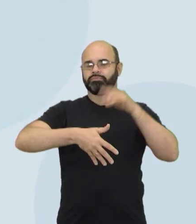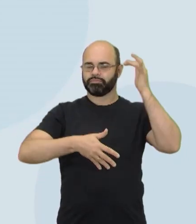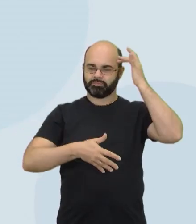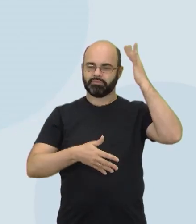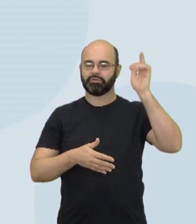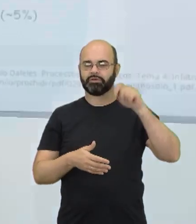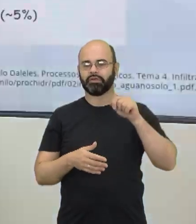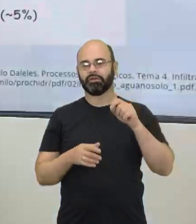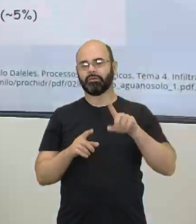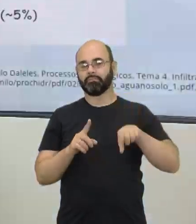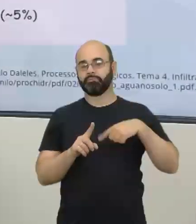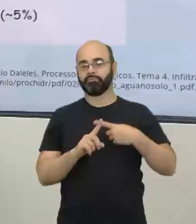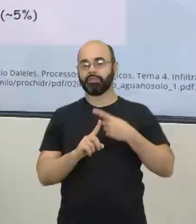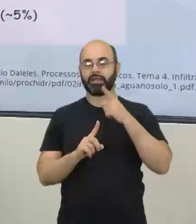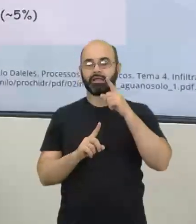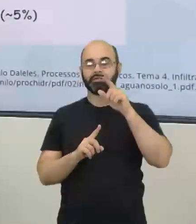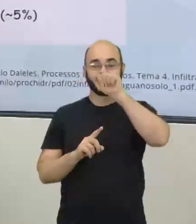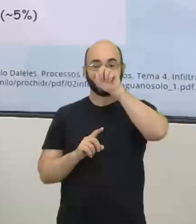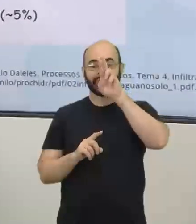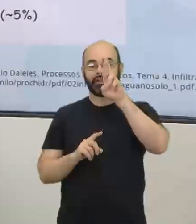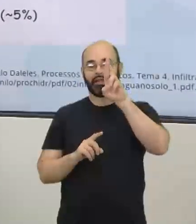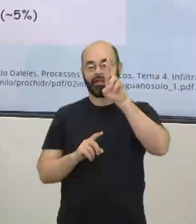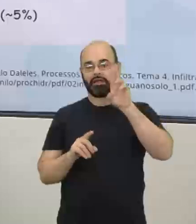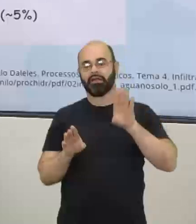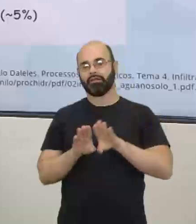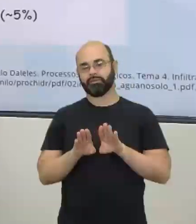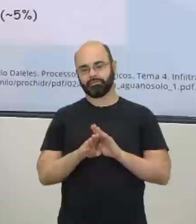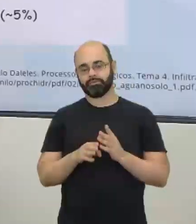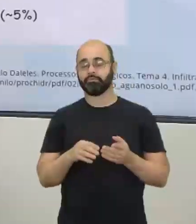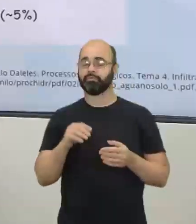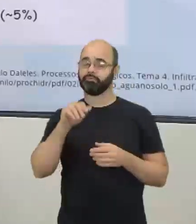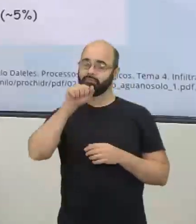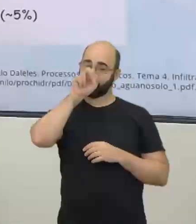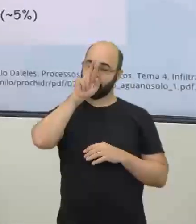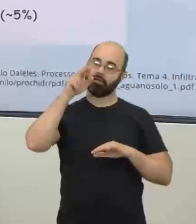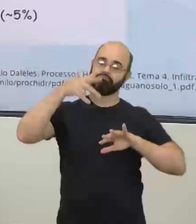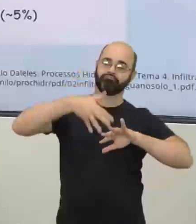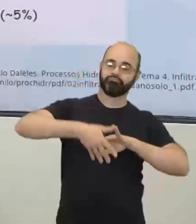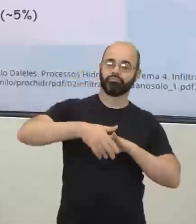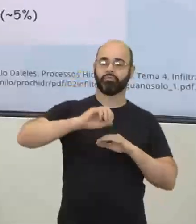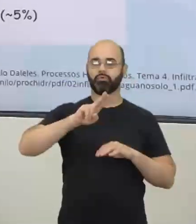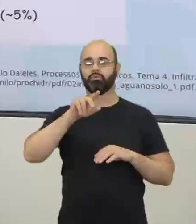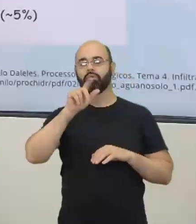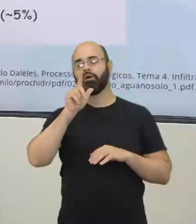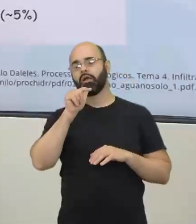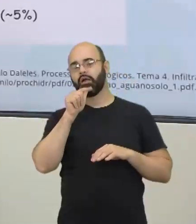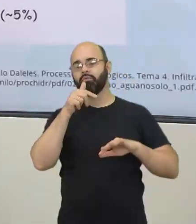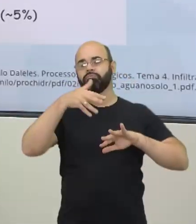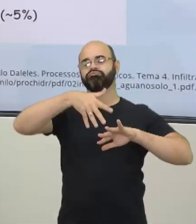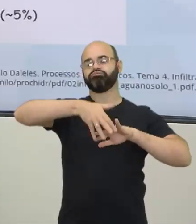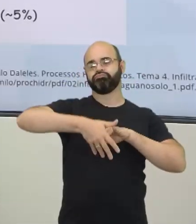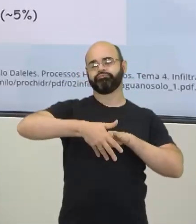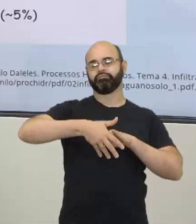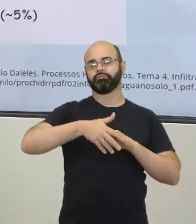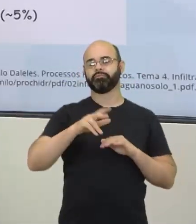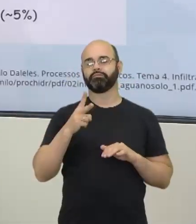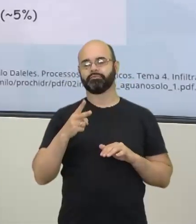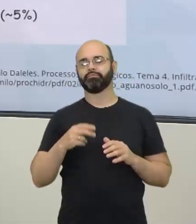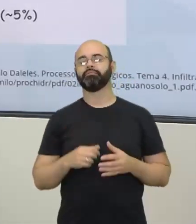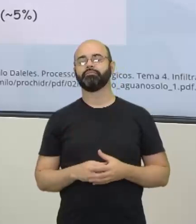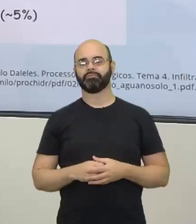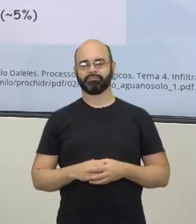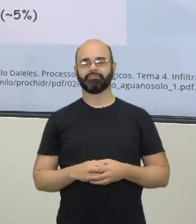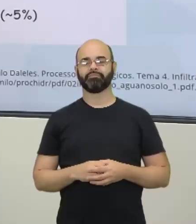Então, quando esse poro tem o seu vazio, ou ele é preenchido com água, ou ele é preenchido com o ar, tá? O que pode